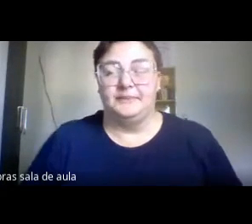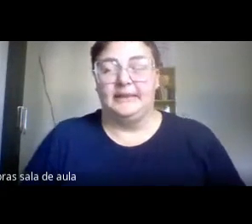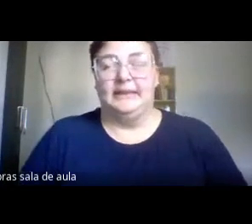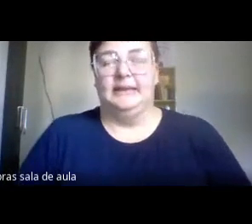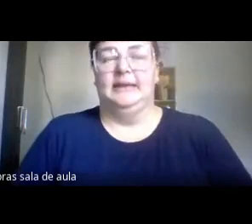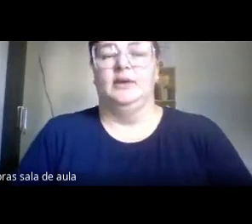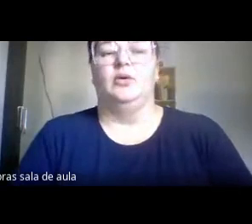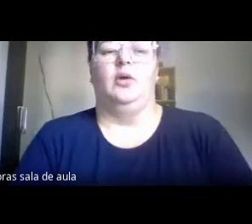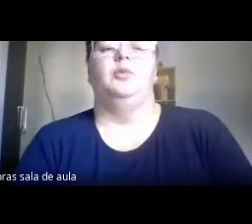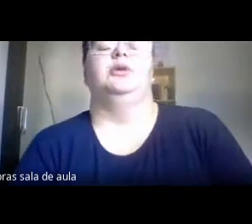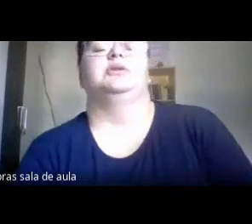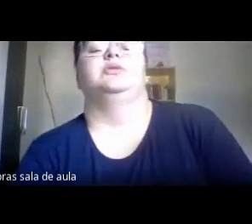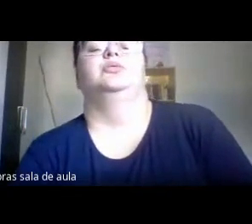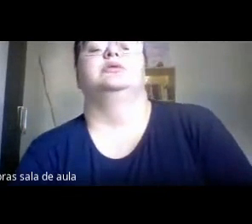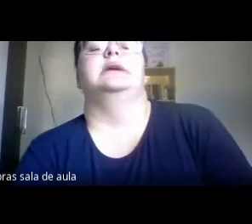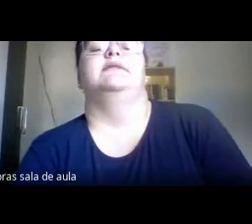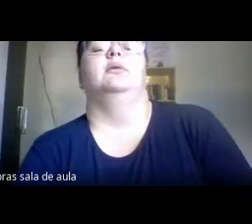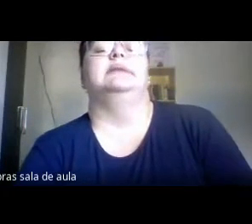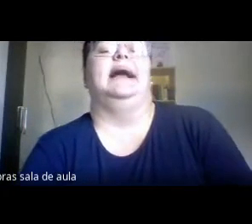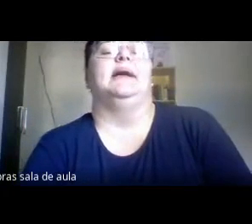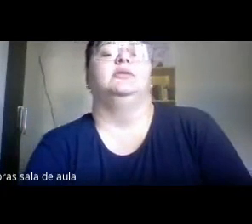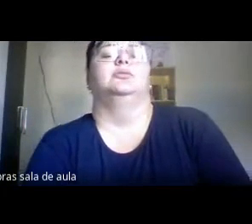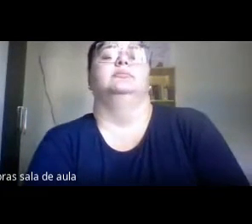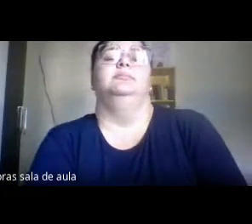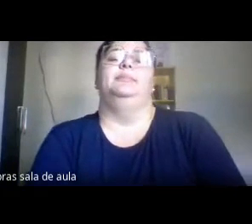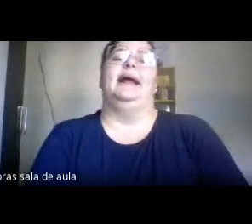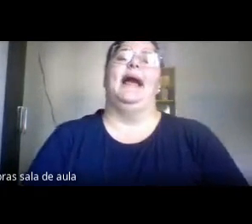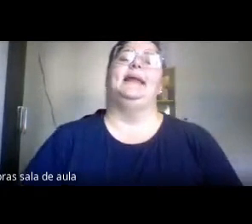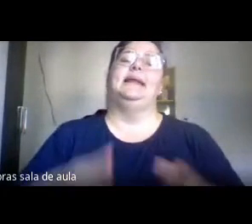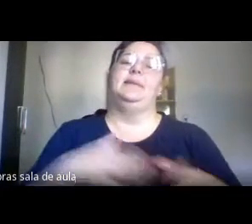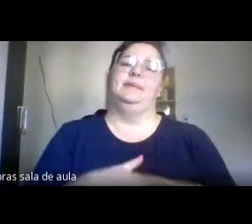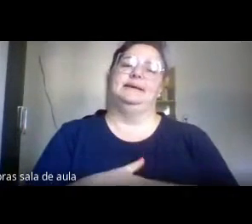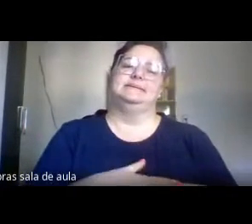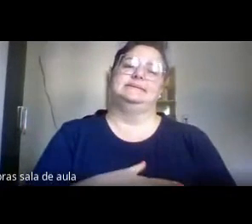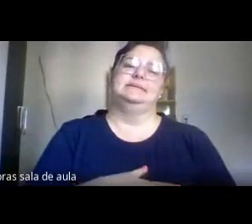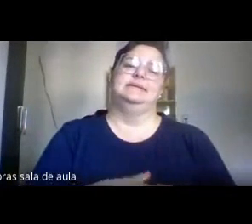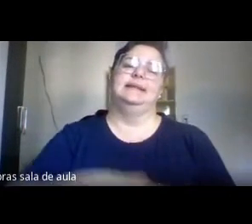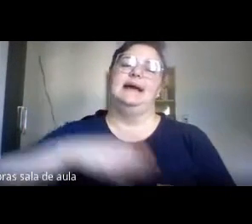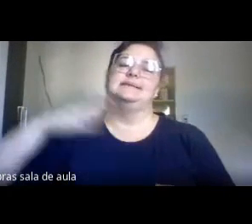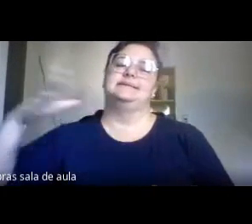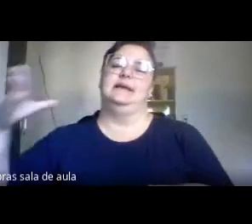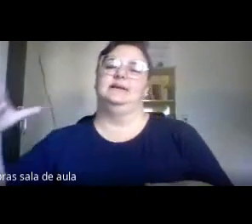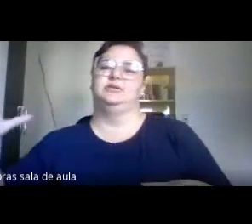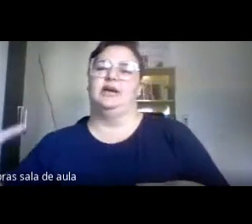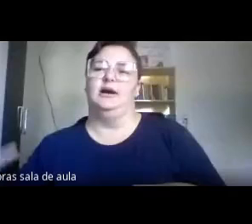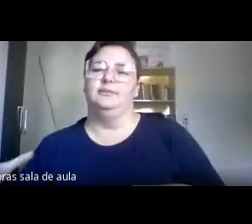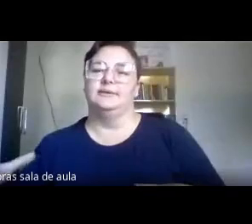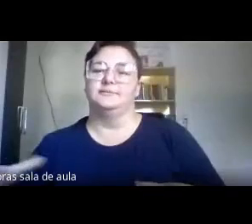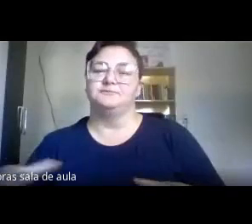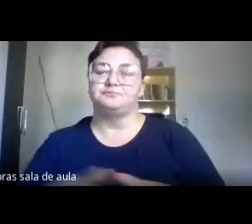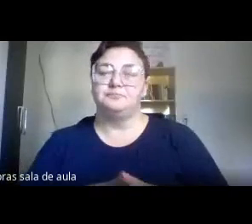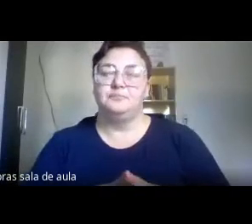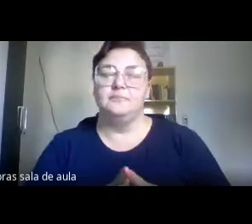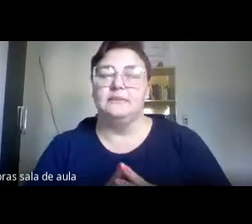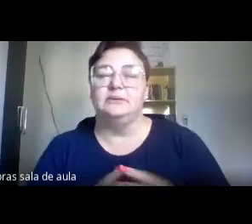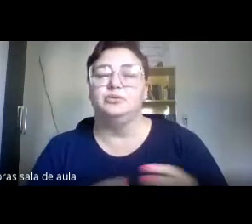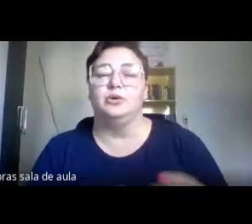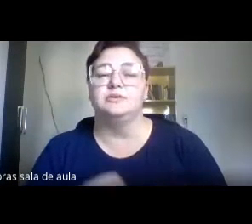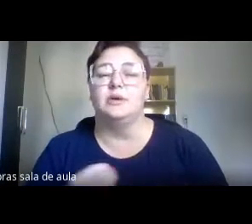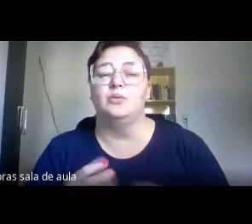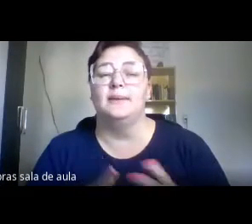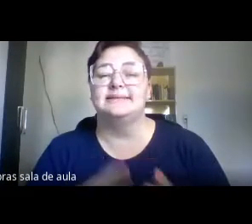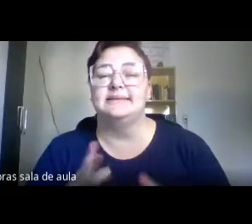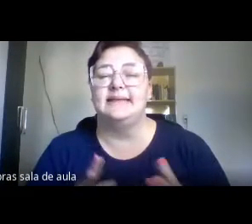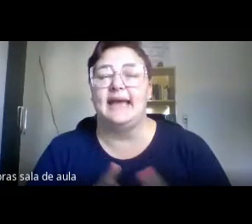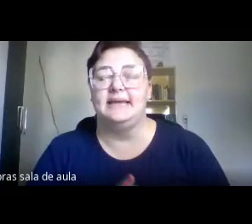Aqui, como o nosso curso é voltado para Libras na sala de aula, eu